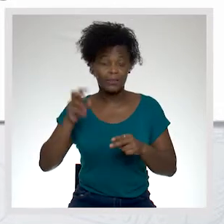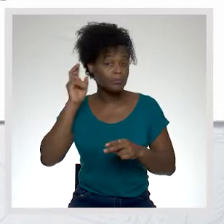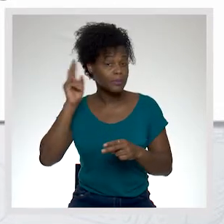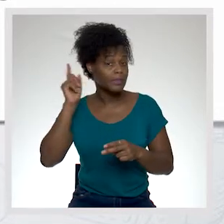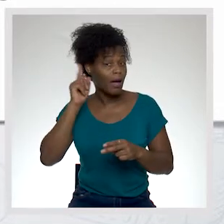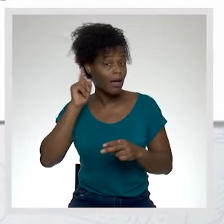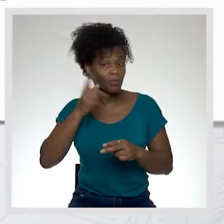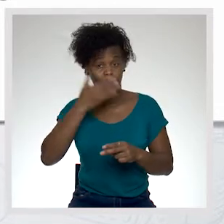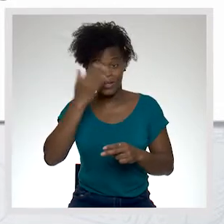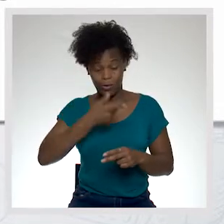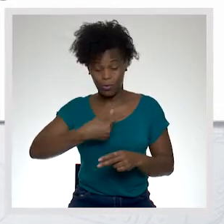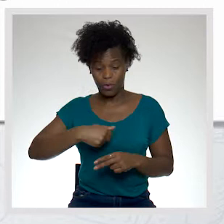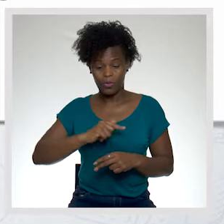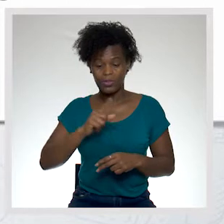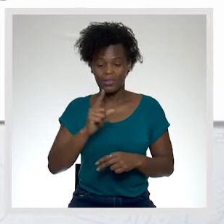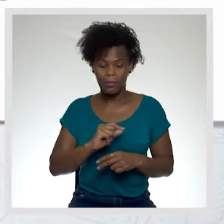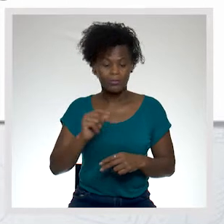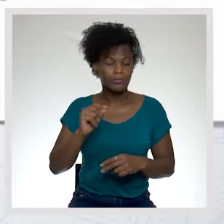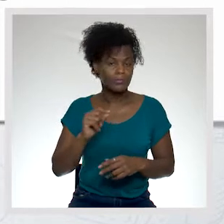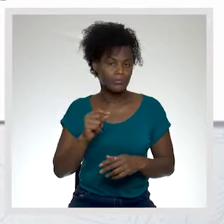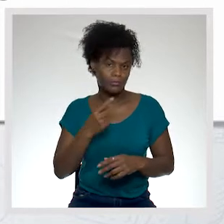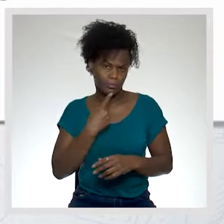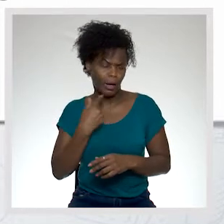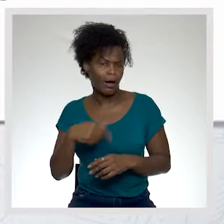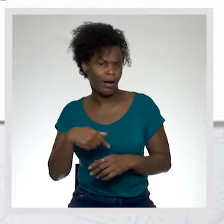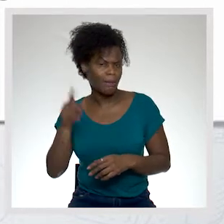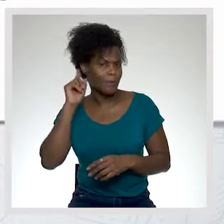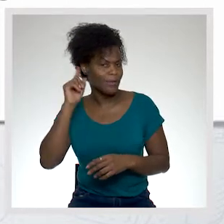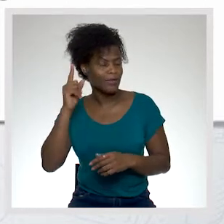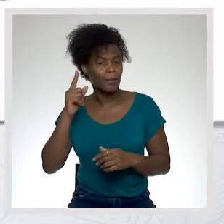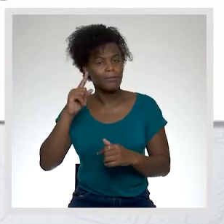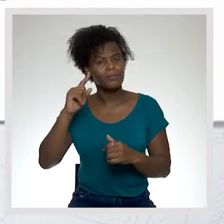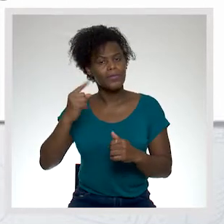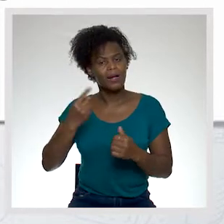nossos dias e é fundamental para toda a vida humana,